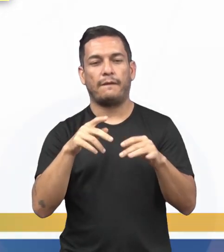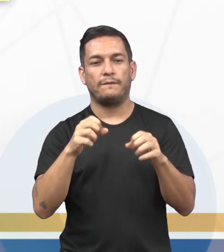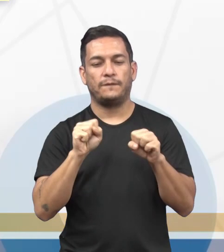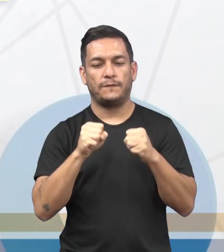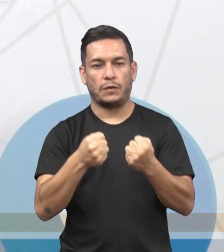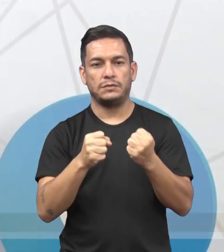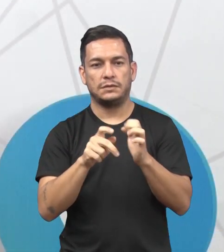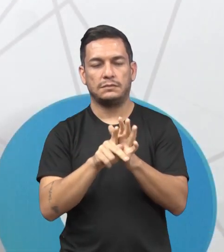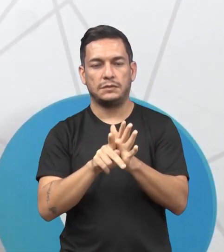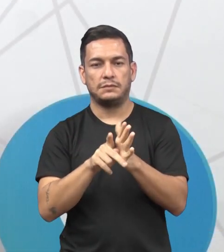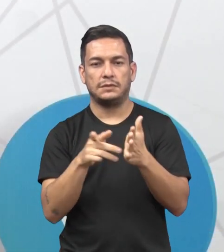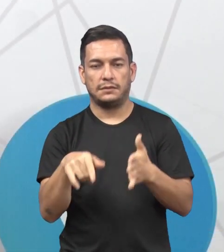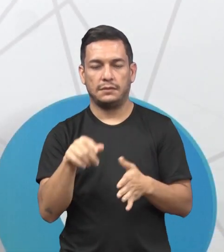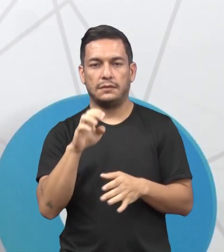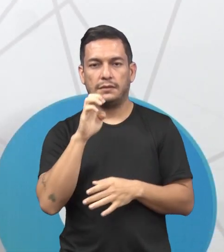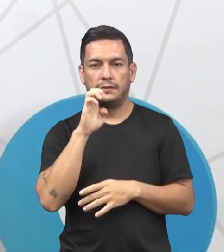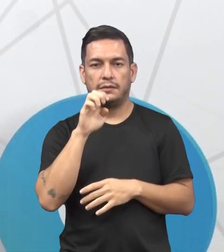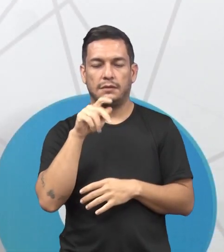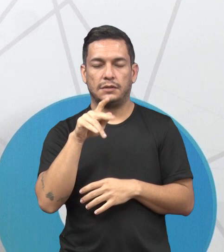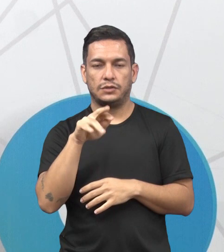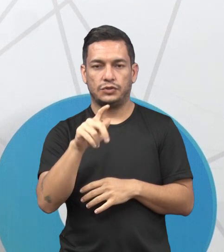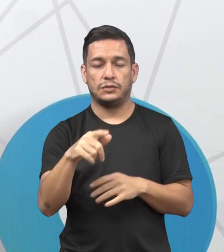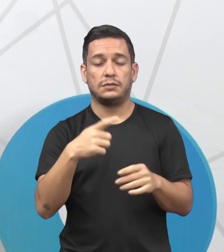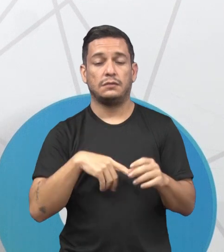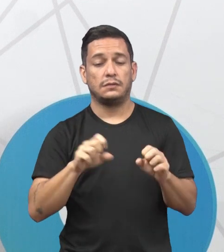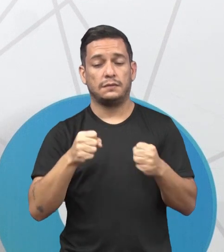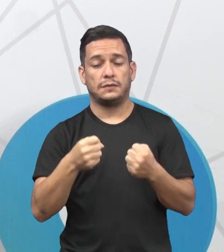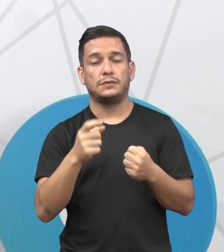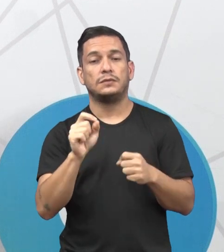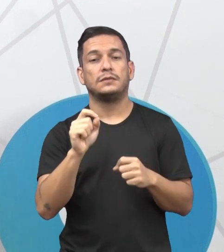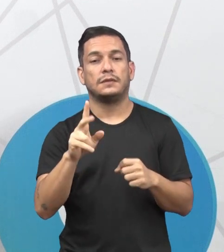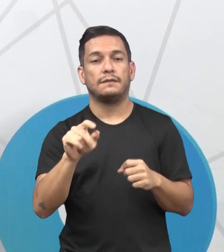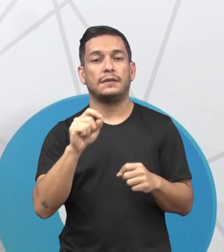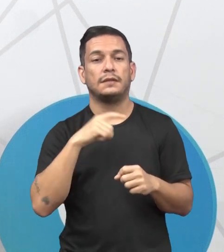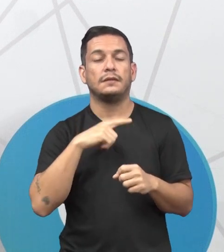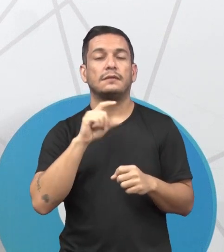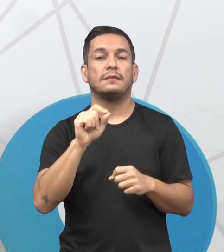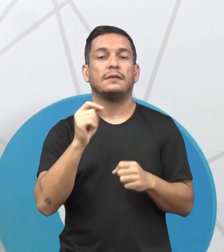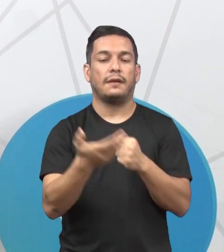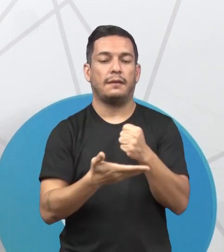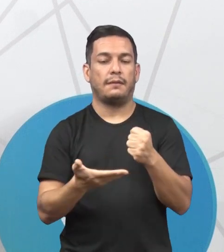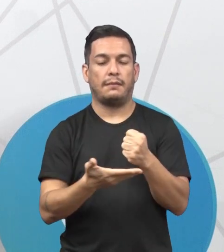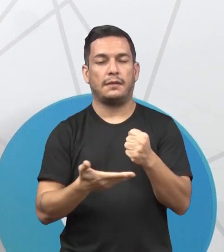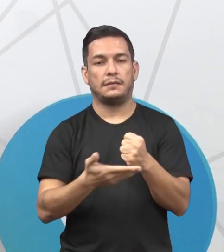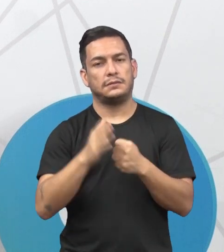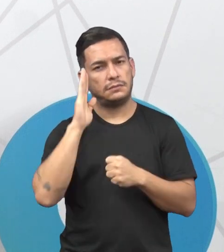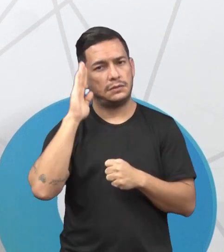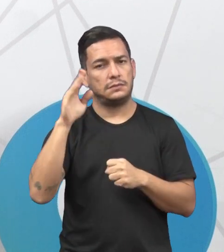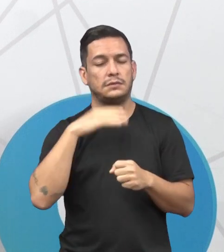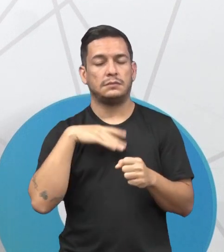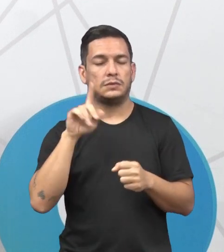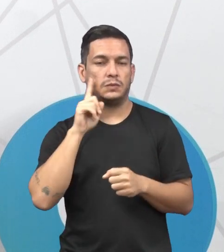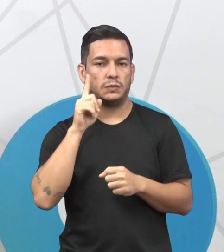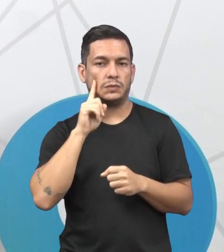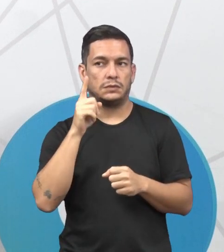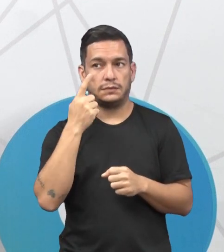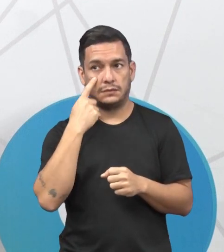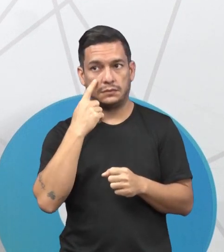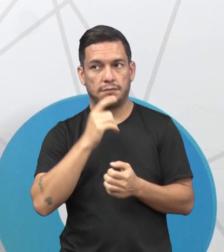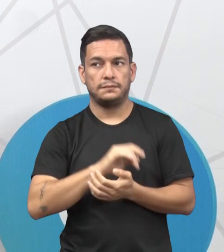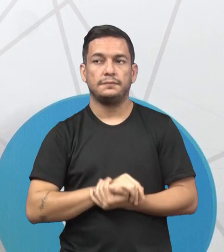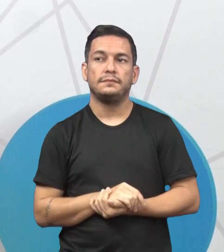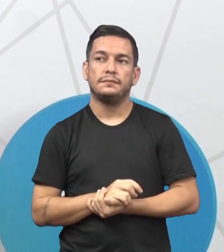isso significa energia. E assim, as fontes de energia elas vão dar base e são principais para o nosso cotidiano. Vamos